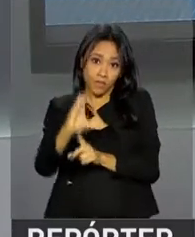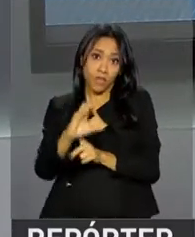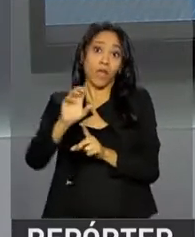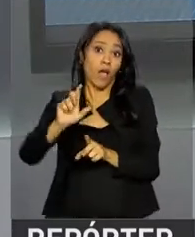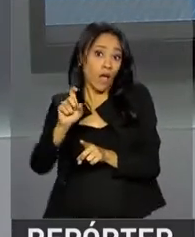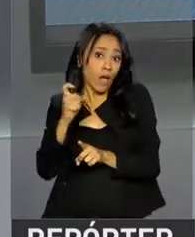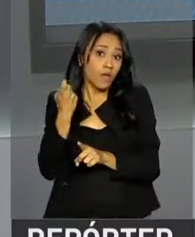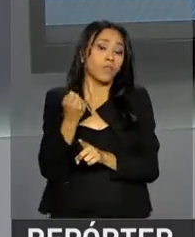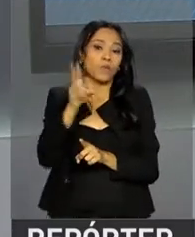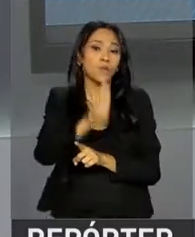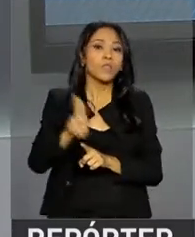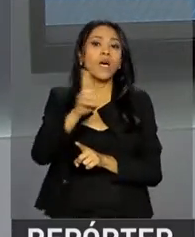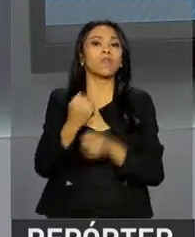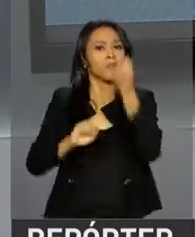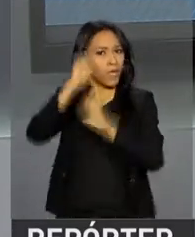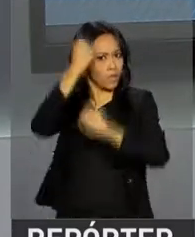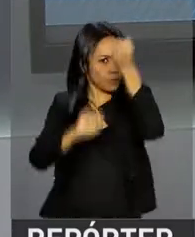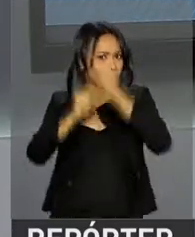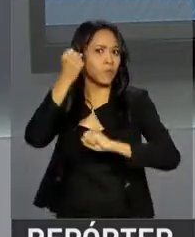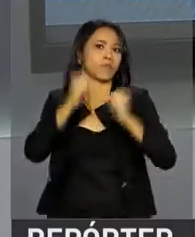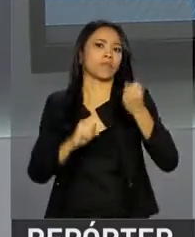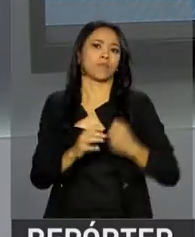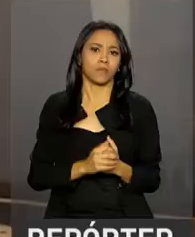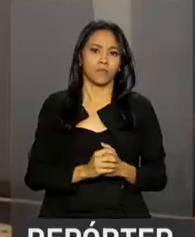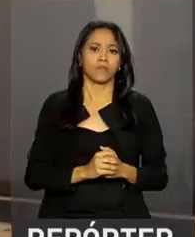pelas indústrias de espuma e refrigeração.